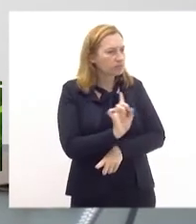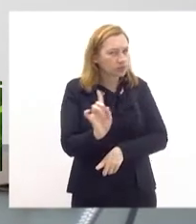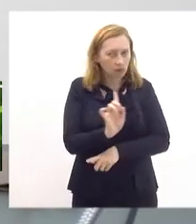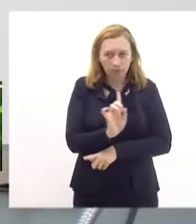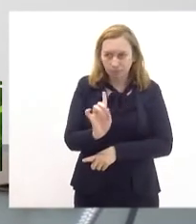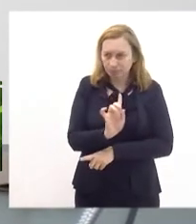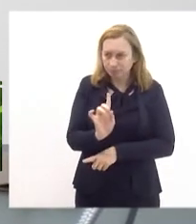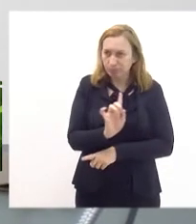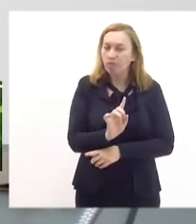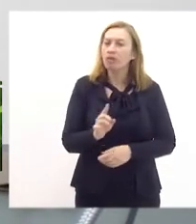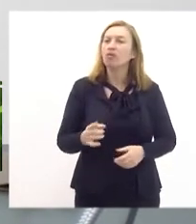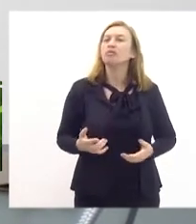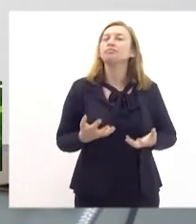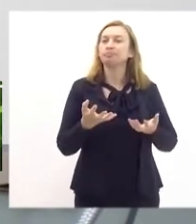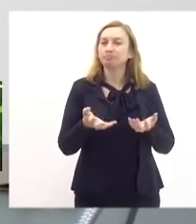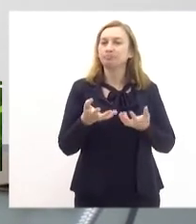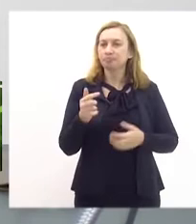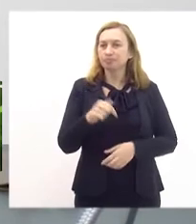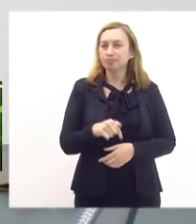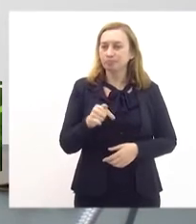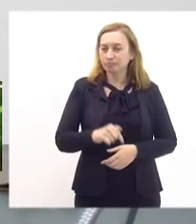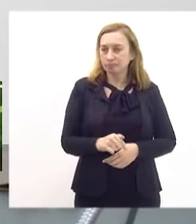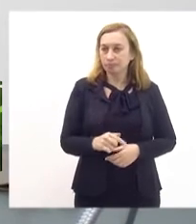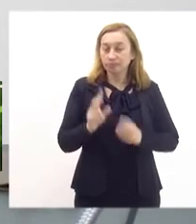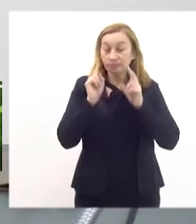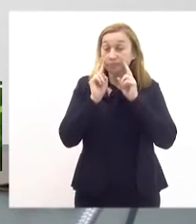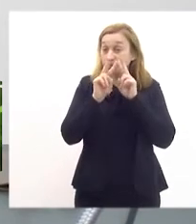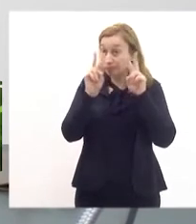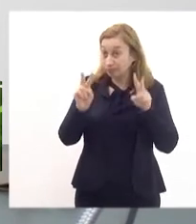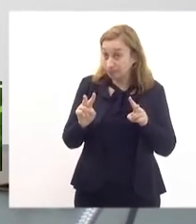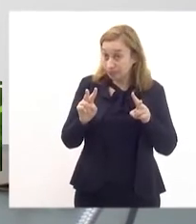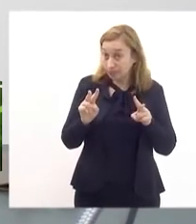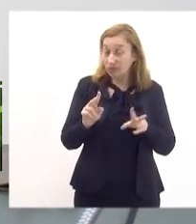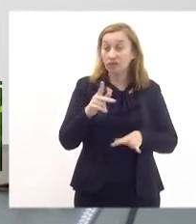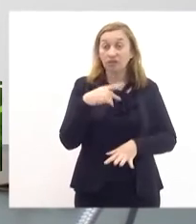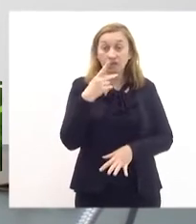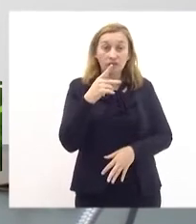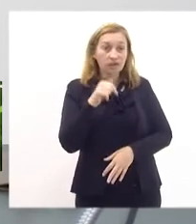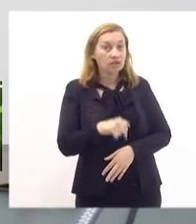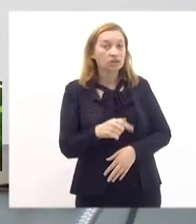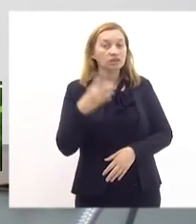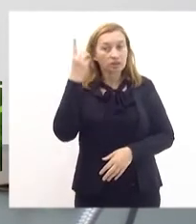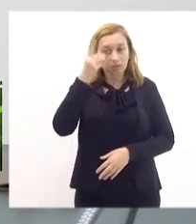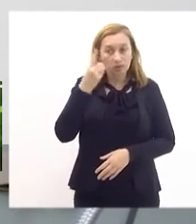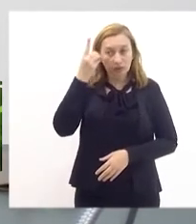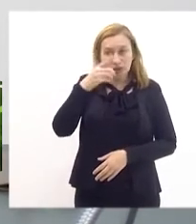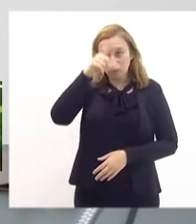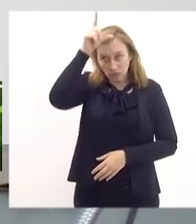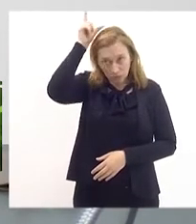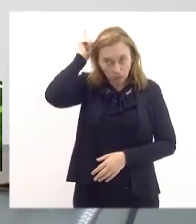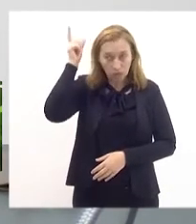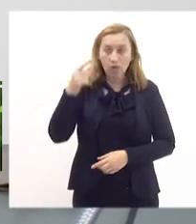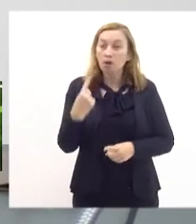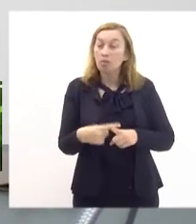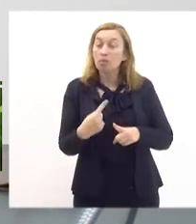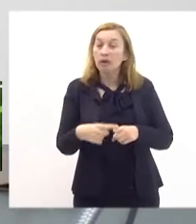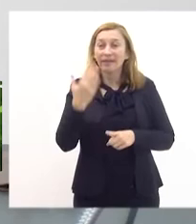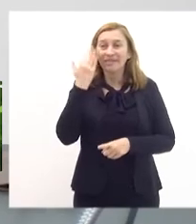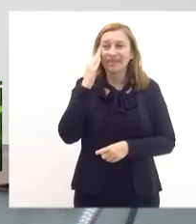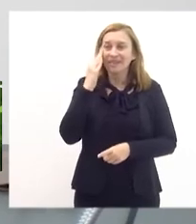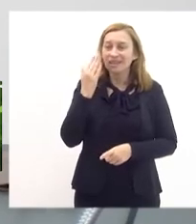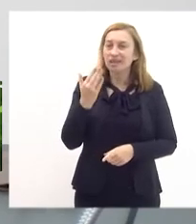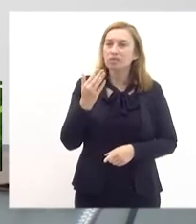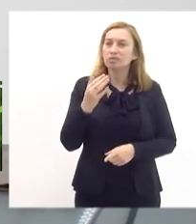tá? O que a gente pretende aqui é lançar um olhar, como bem foi colocado aqui pelo deputado Luiz Paulo, porque entendemos